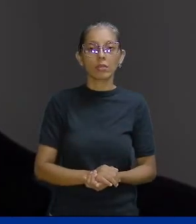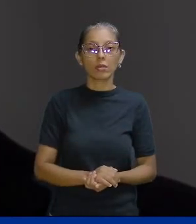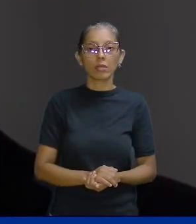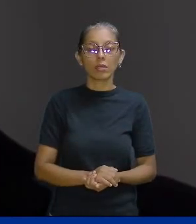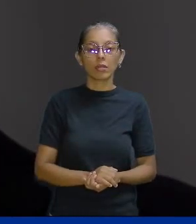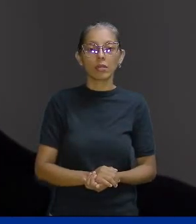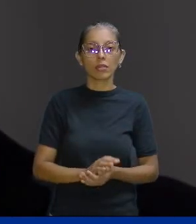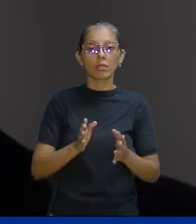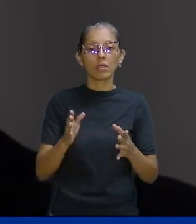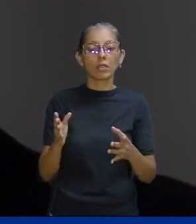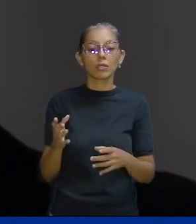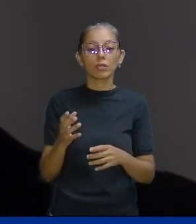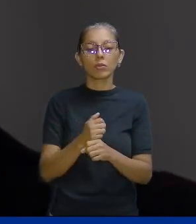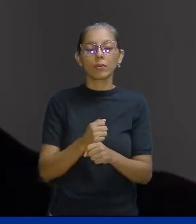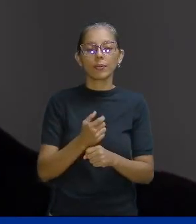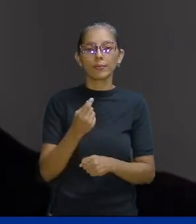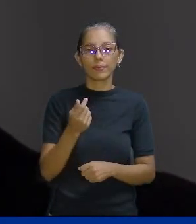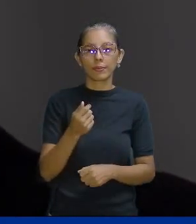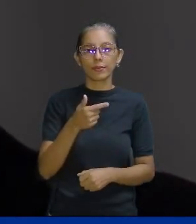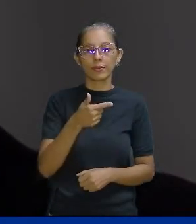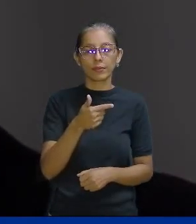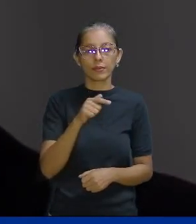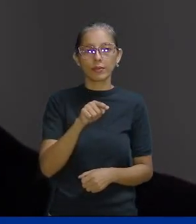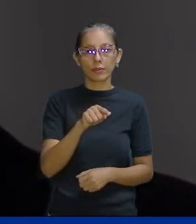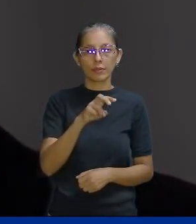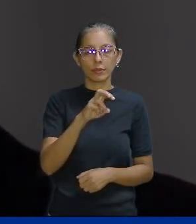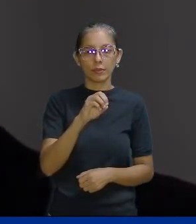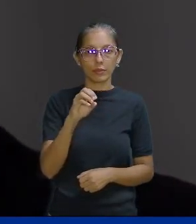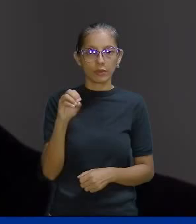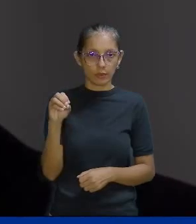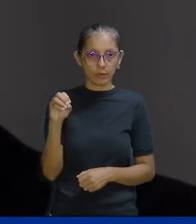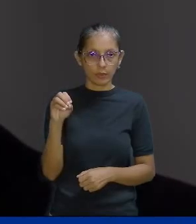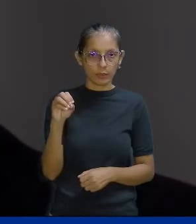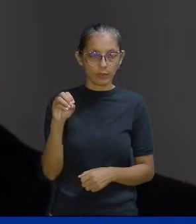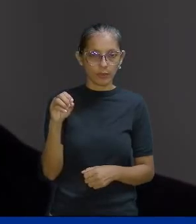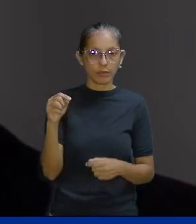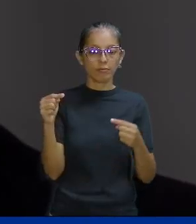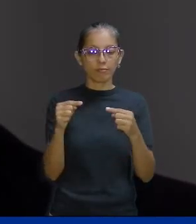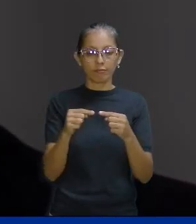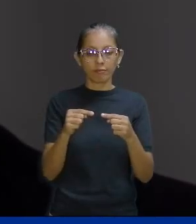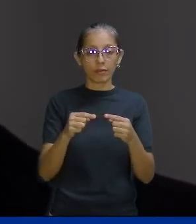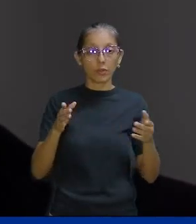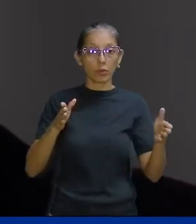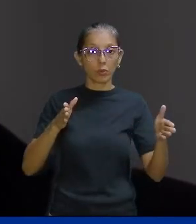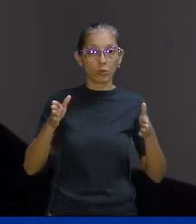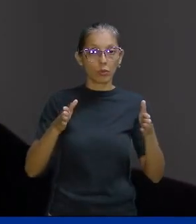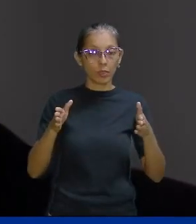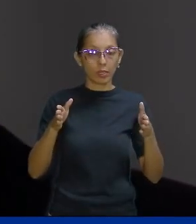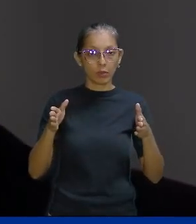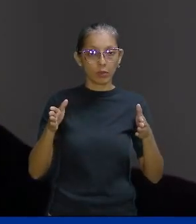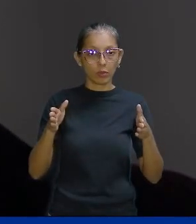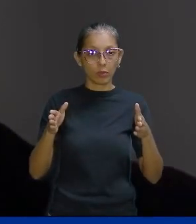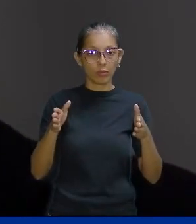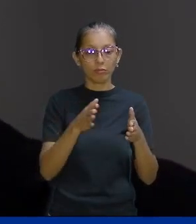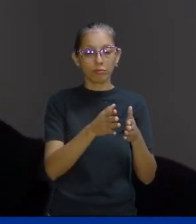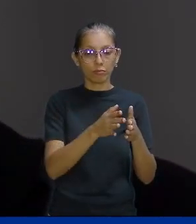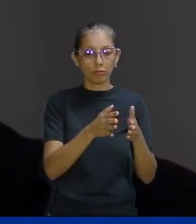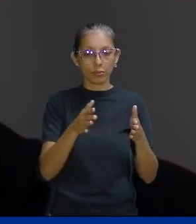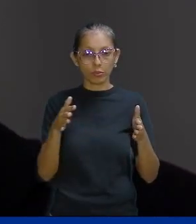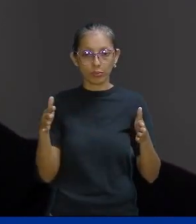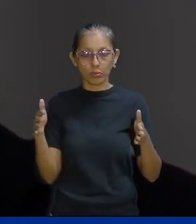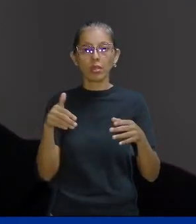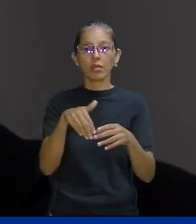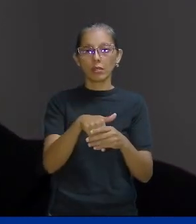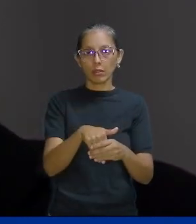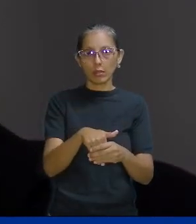valor de R$ 2.500, na verdade, corresponderia a todo o período eleitoral de 46 dias.